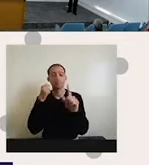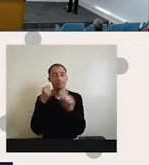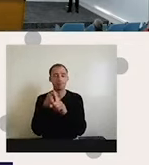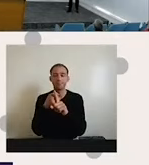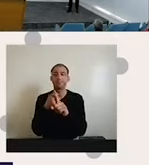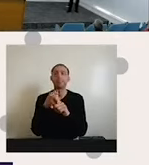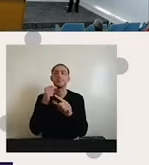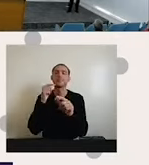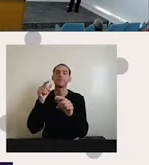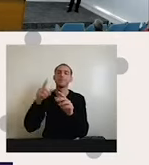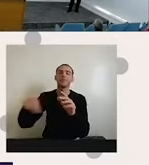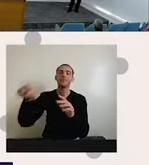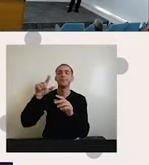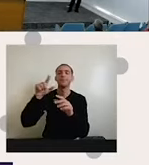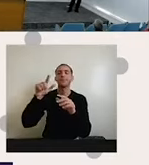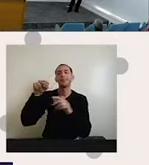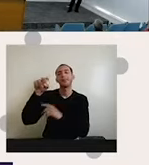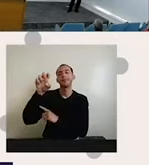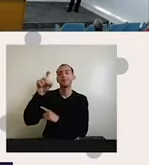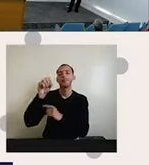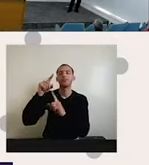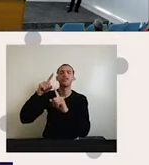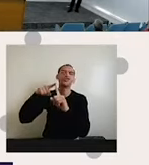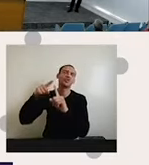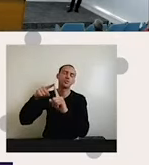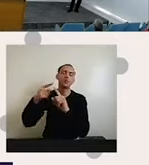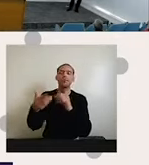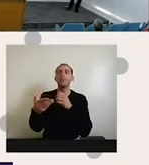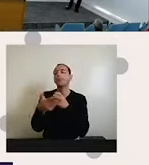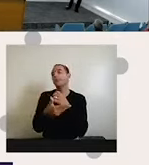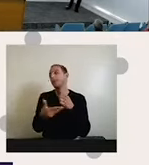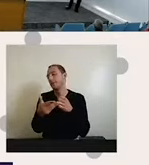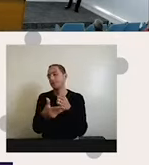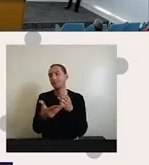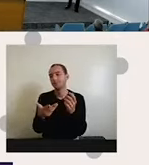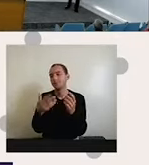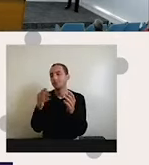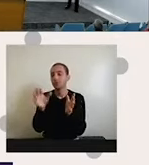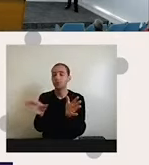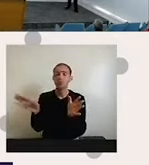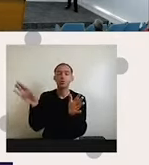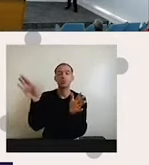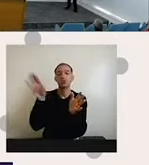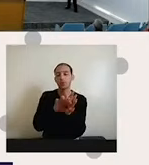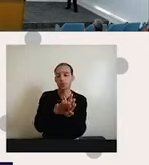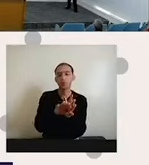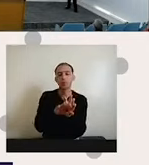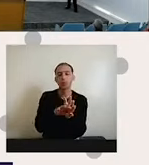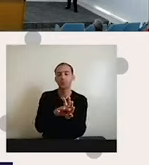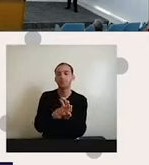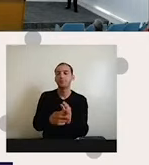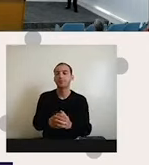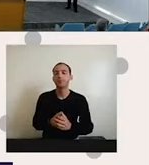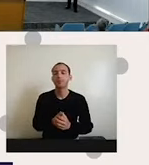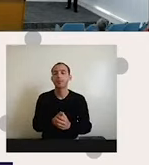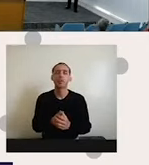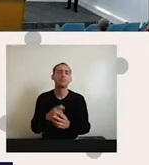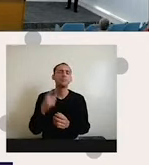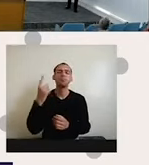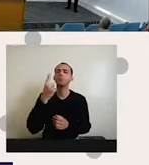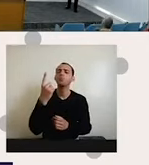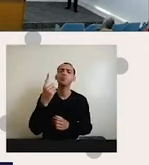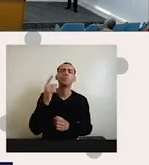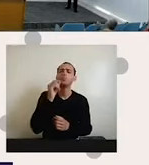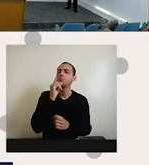SINAM emitido, porque, mesmo sendo empregado, nem sempre a CAT é emitida, então a pessoa pode chegar com um SINAM para nós na hora da perícia. E, se a pessoa